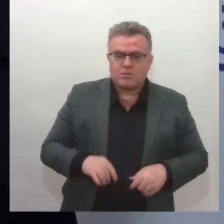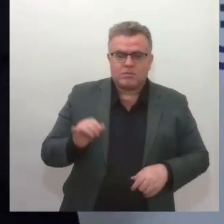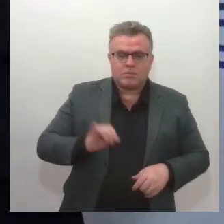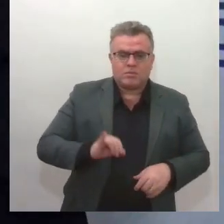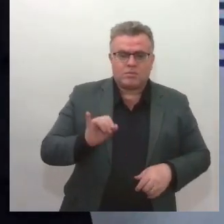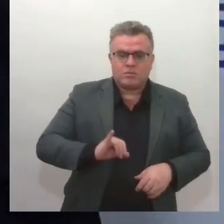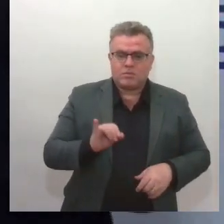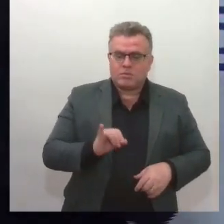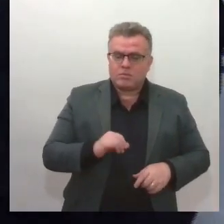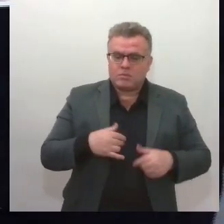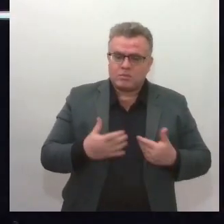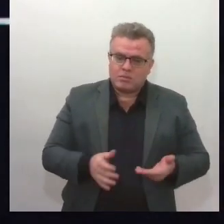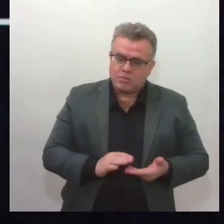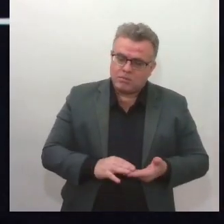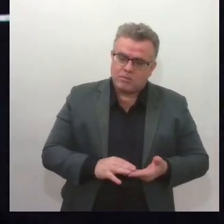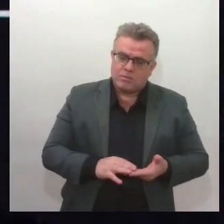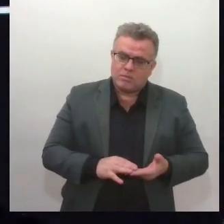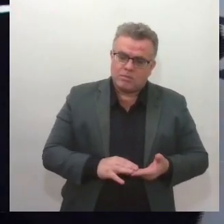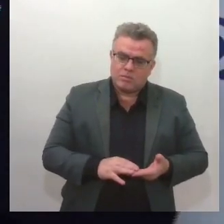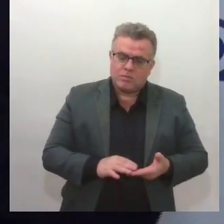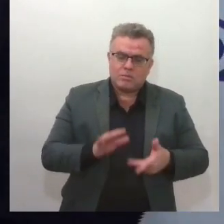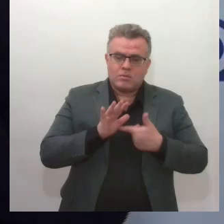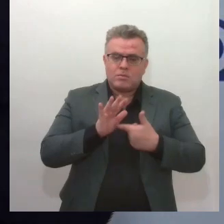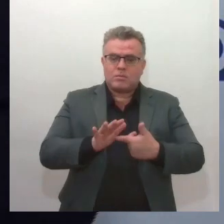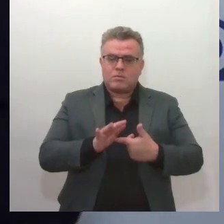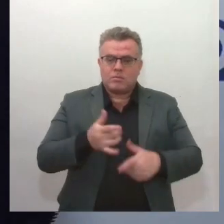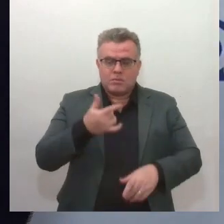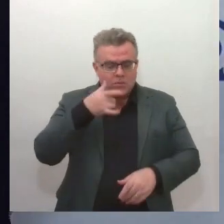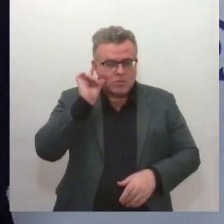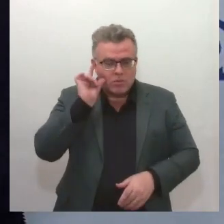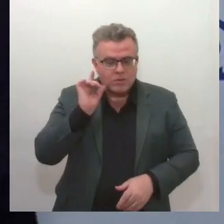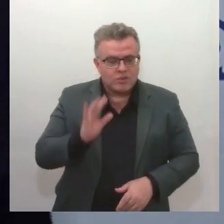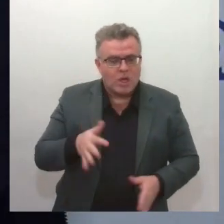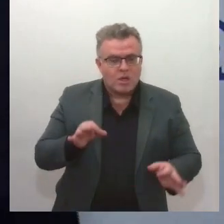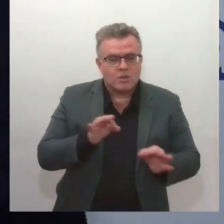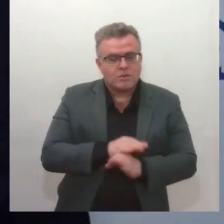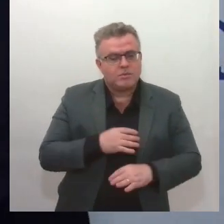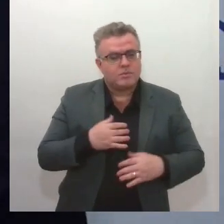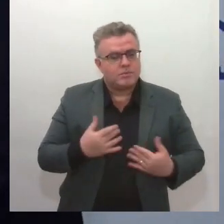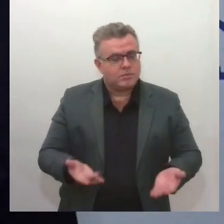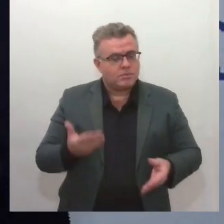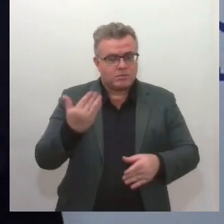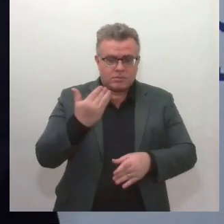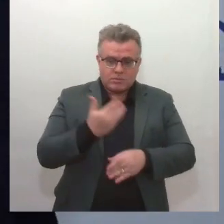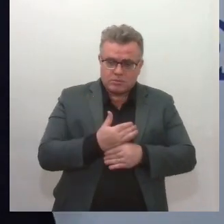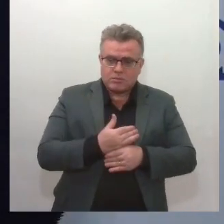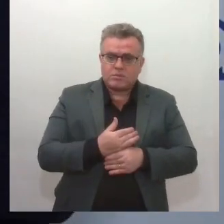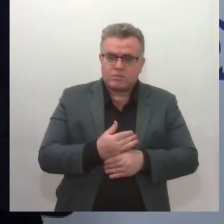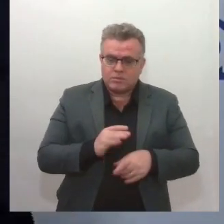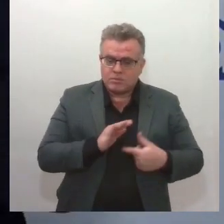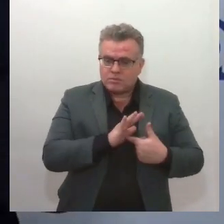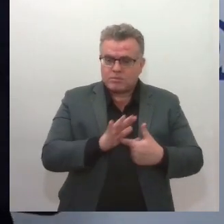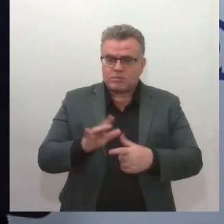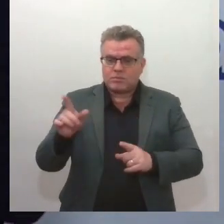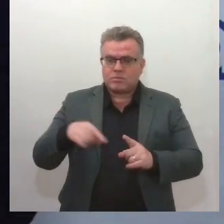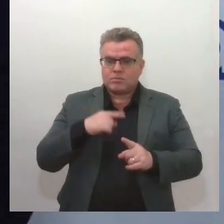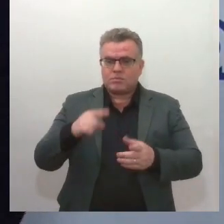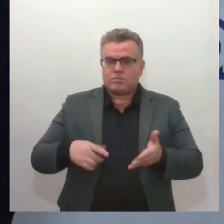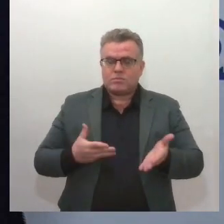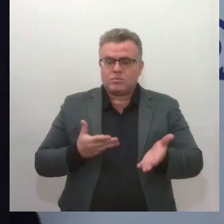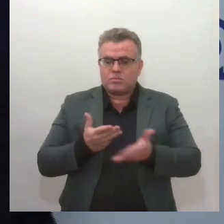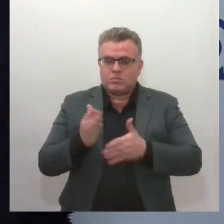a manifestação do dia de ontem, de trabalhadores, de taxistas, após o veto ser aprovado aqui na casa. O